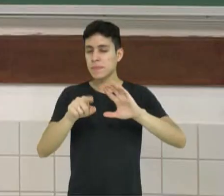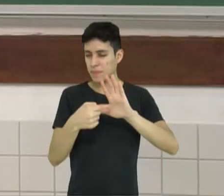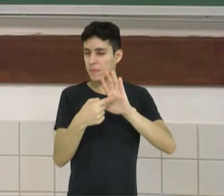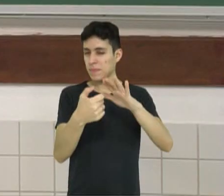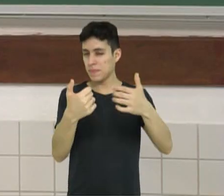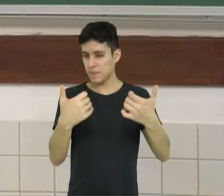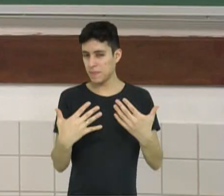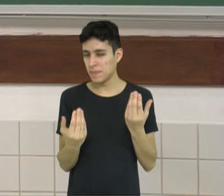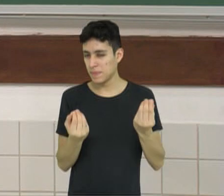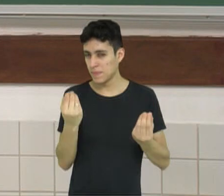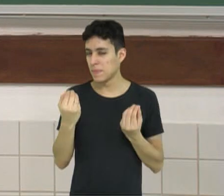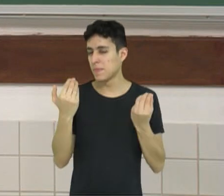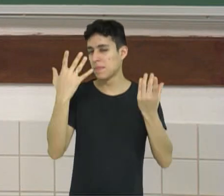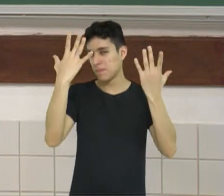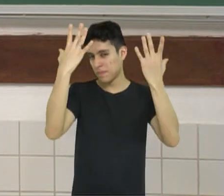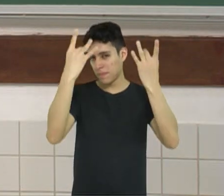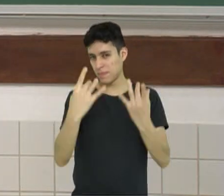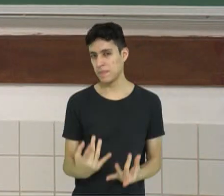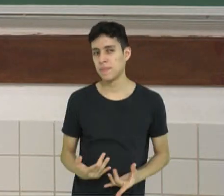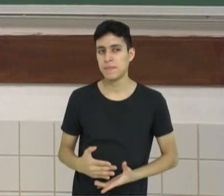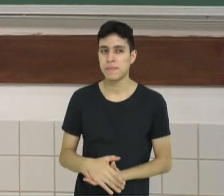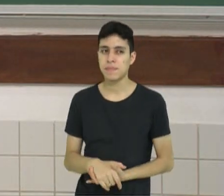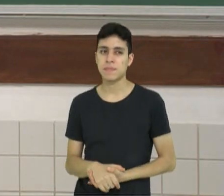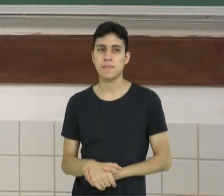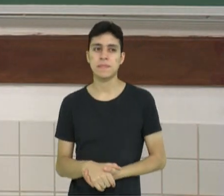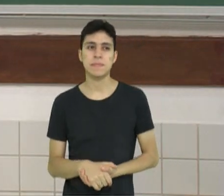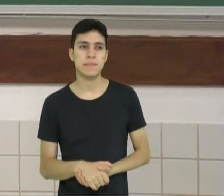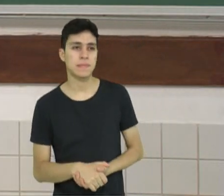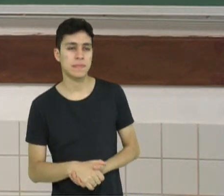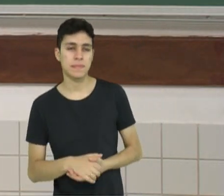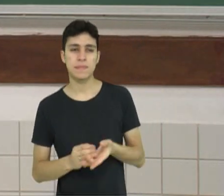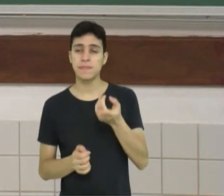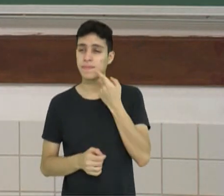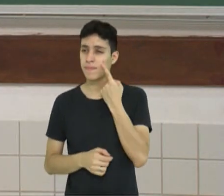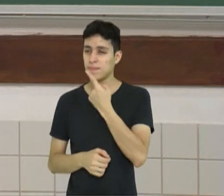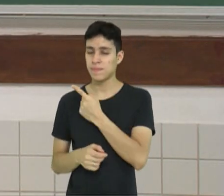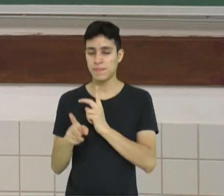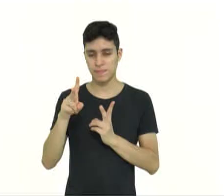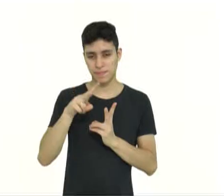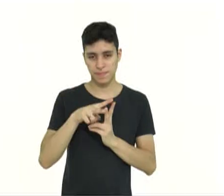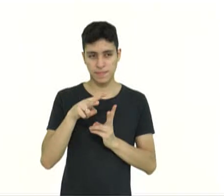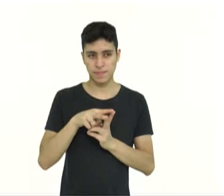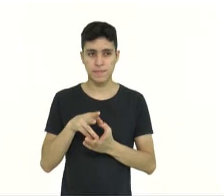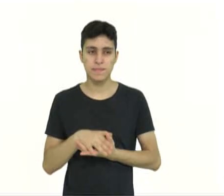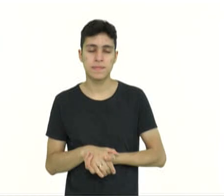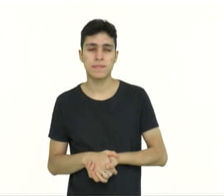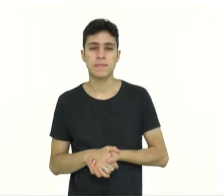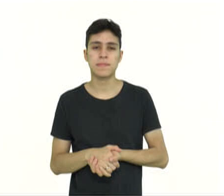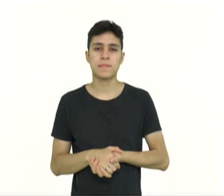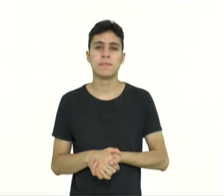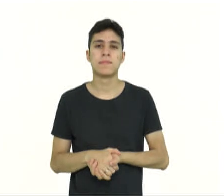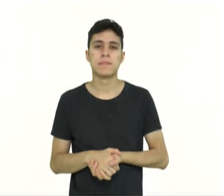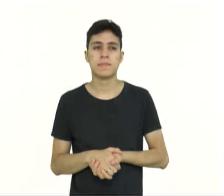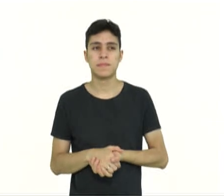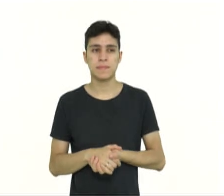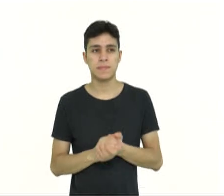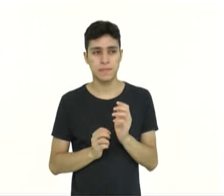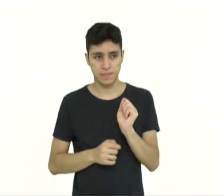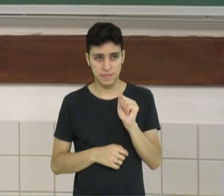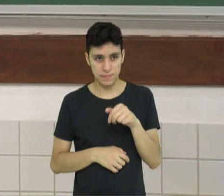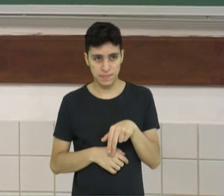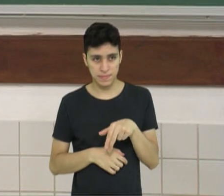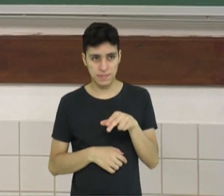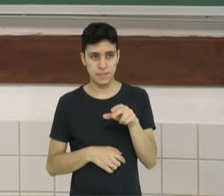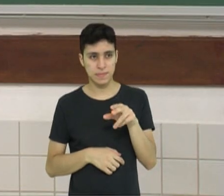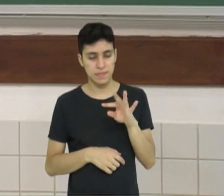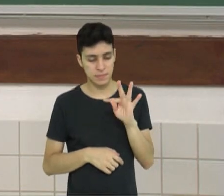no mapa aí com mais detalhes o Polo Sul e o Polo Norte. A Antártida, né, que